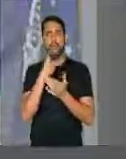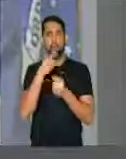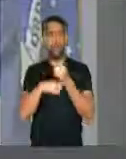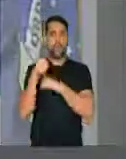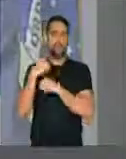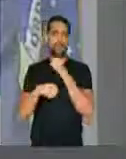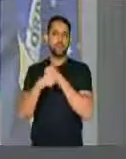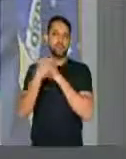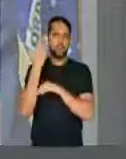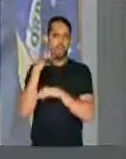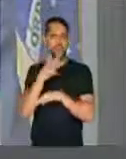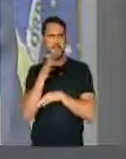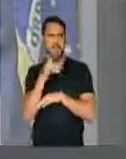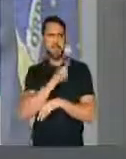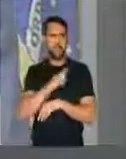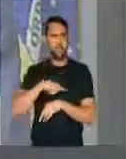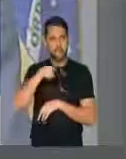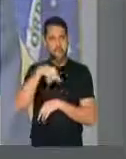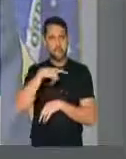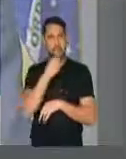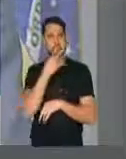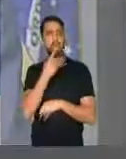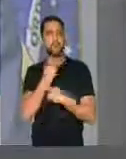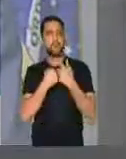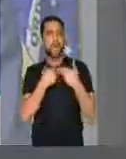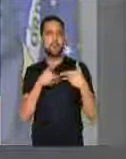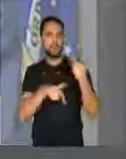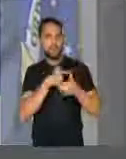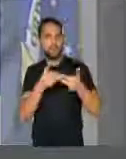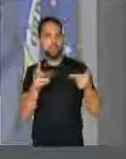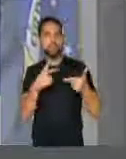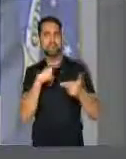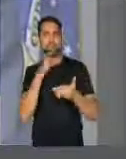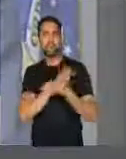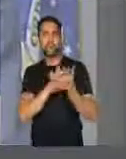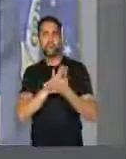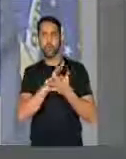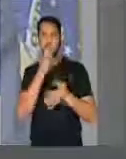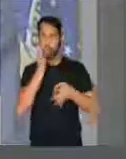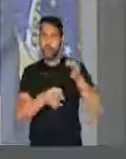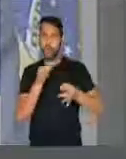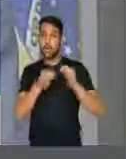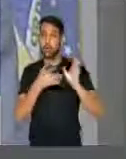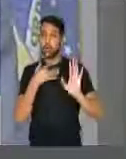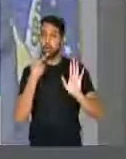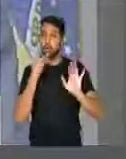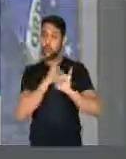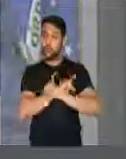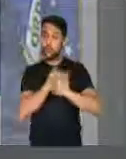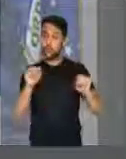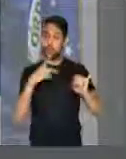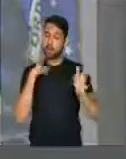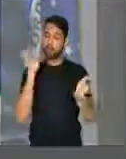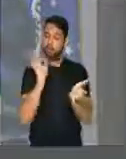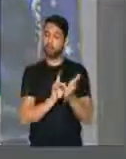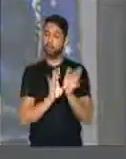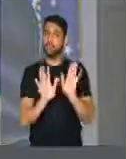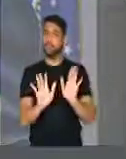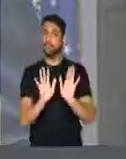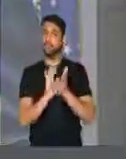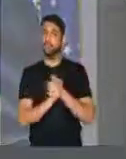um ano atrás. Então, eles têm mais boa vontade. Não estou condenando, estou apenas registrando